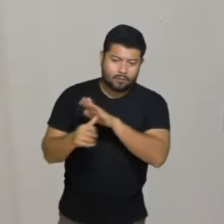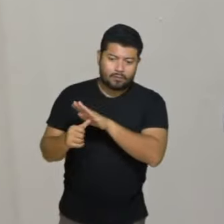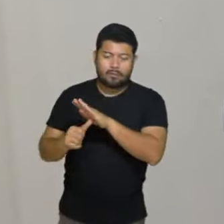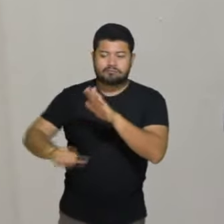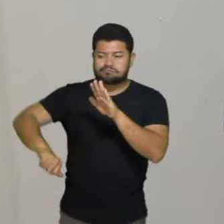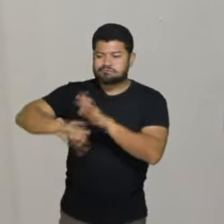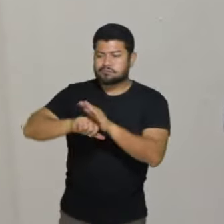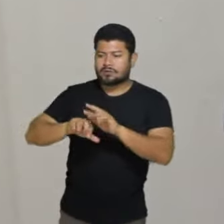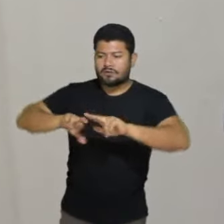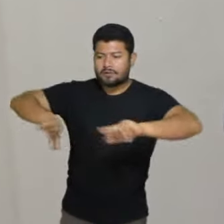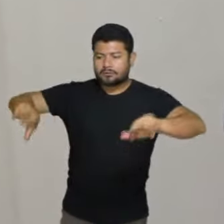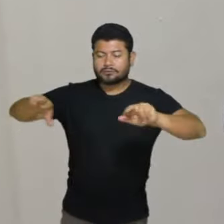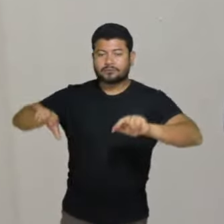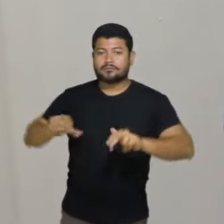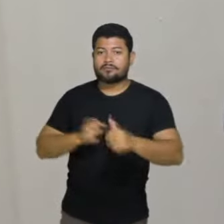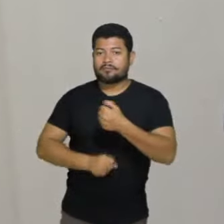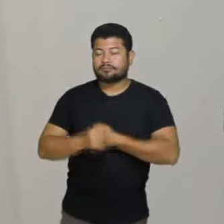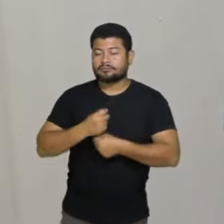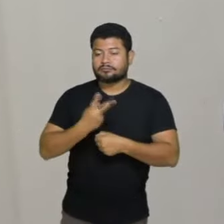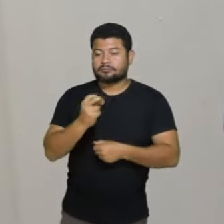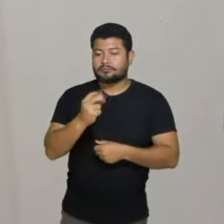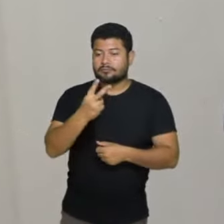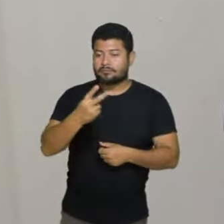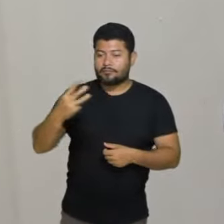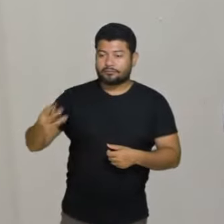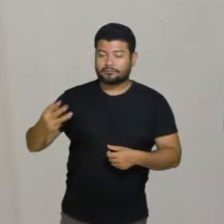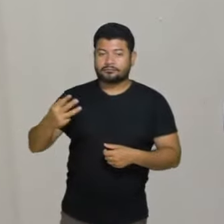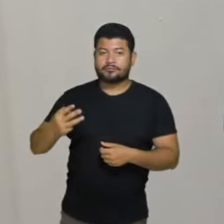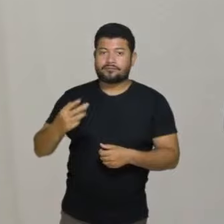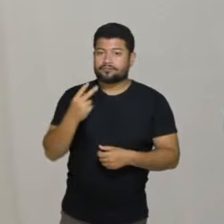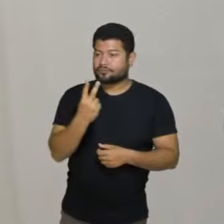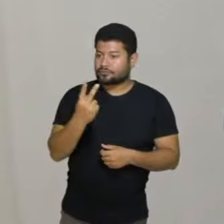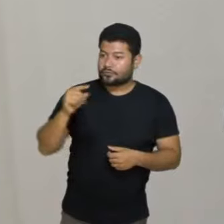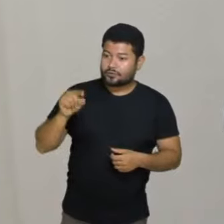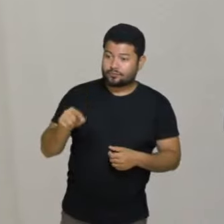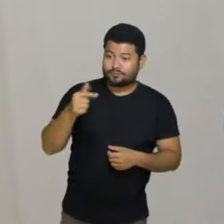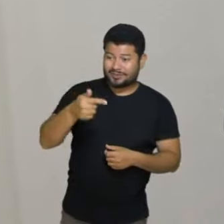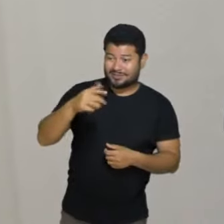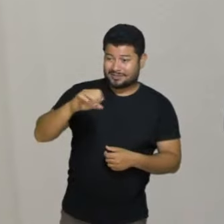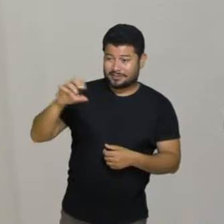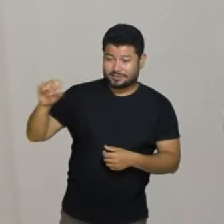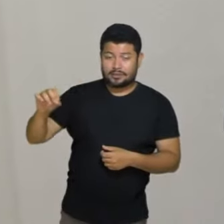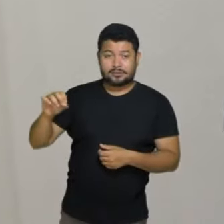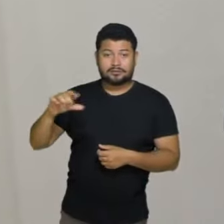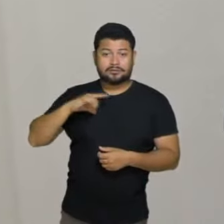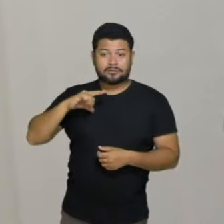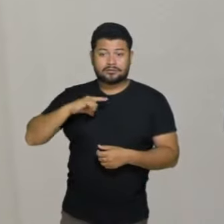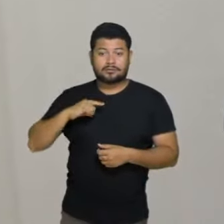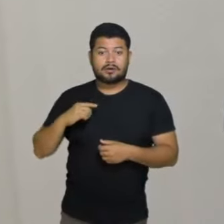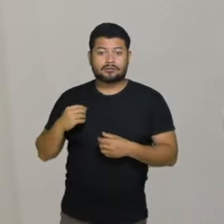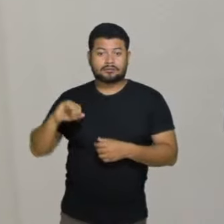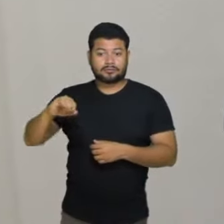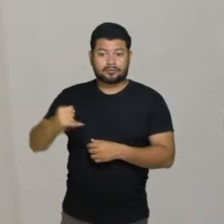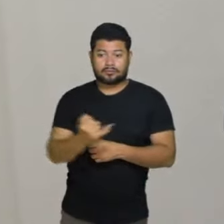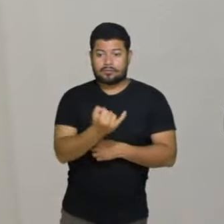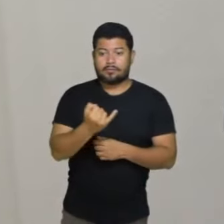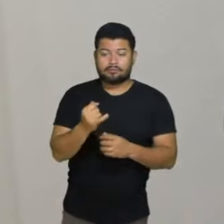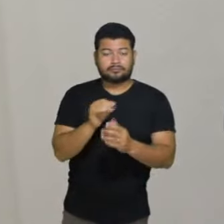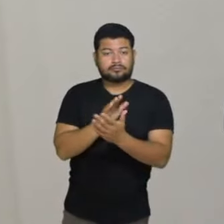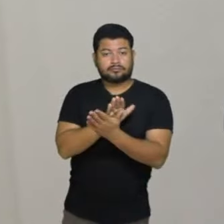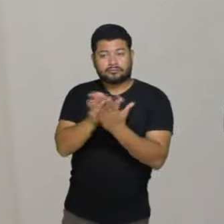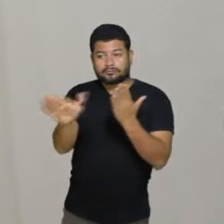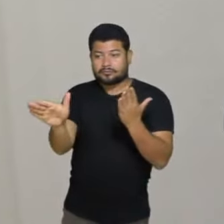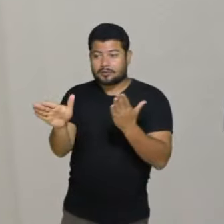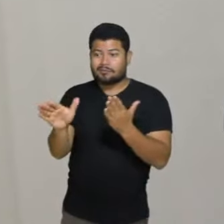Em 2023, pelo menos 2.700 presos que receberam o benefício da saidinha não